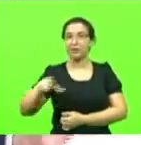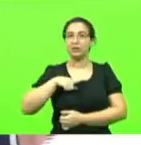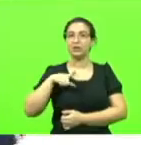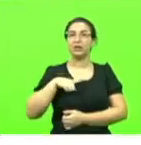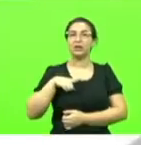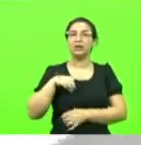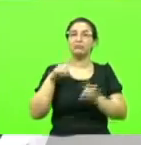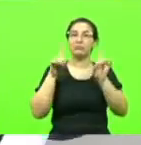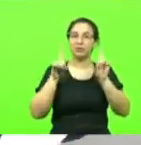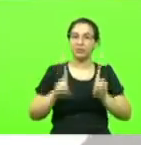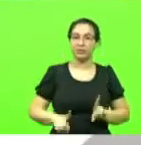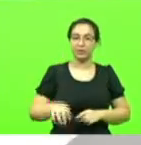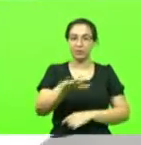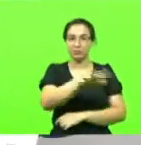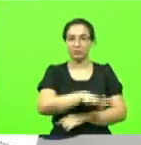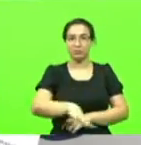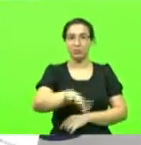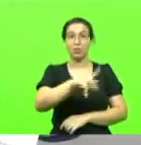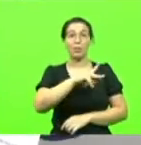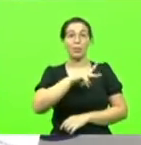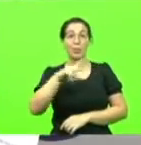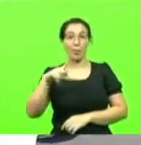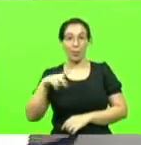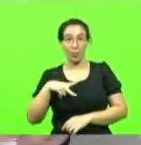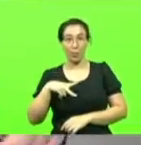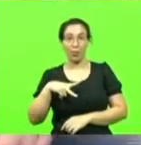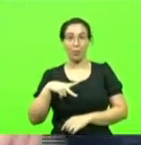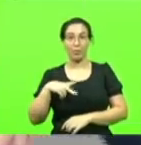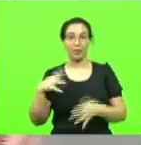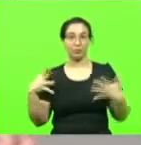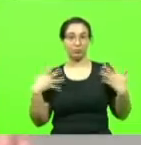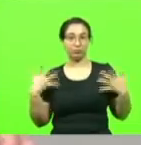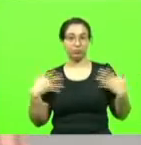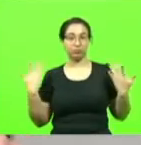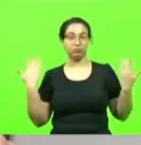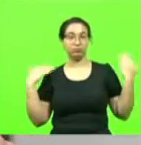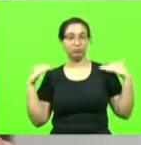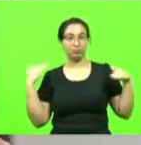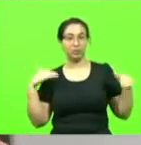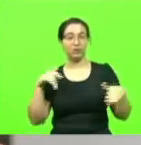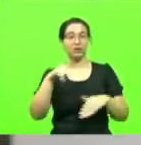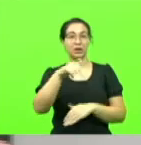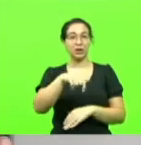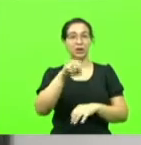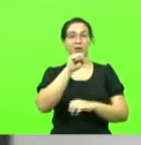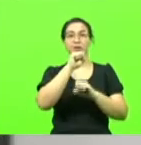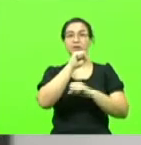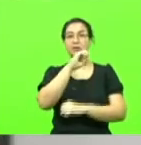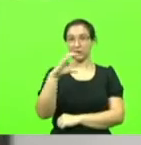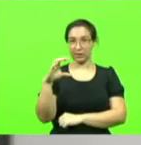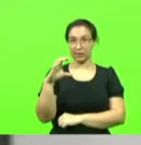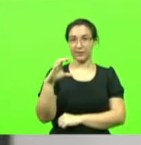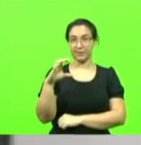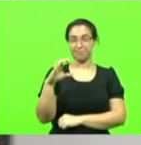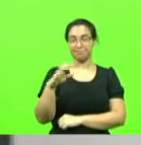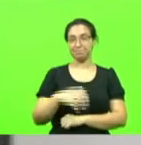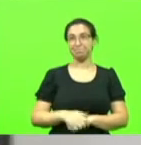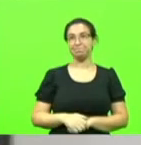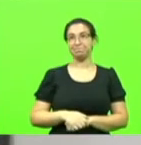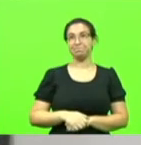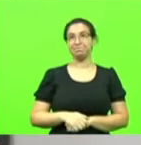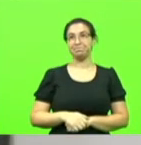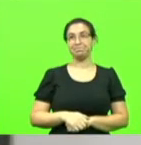locais públicos e privados de lazer estabelecido no Estado de Santa Catarina e com a palavra